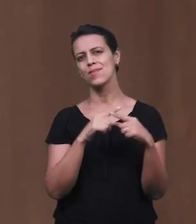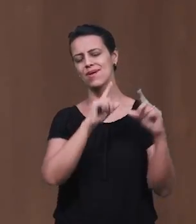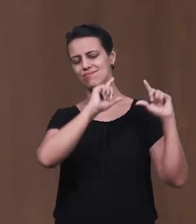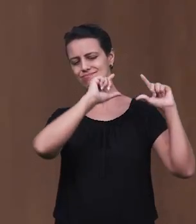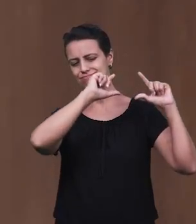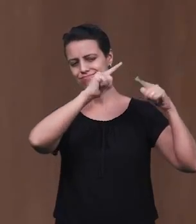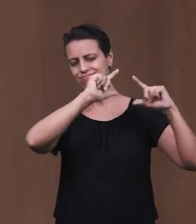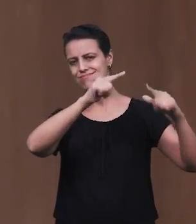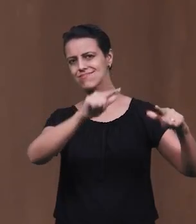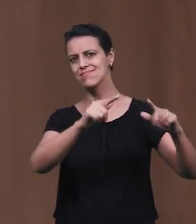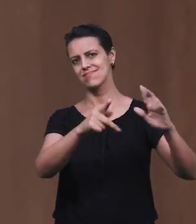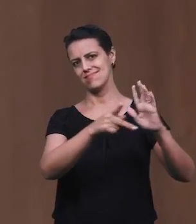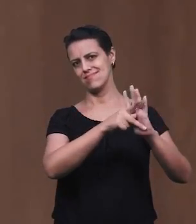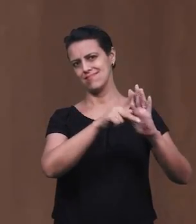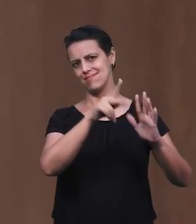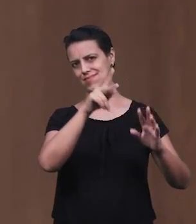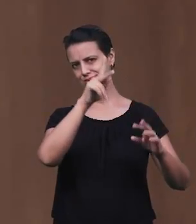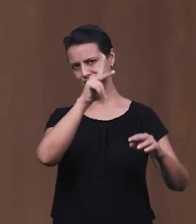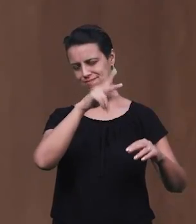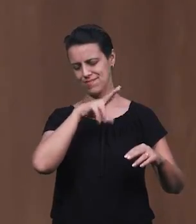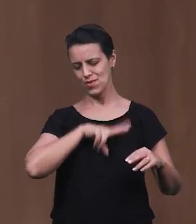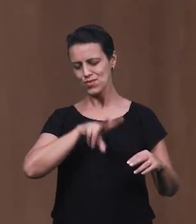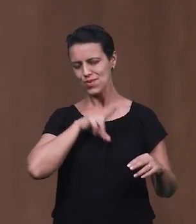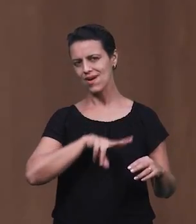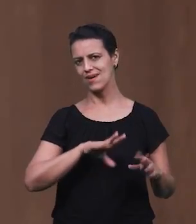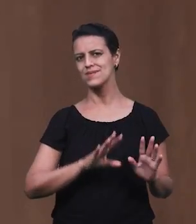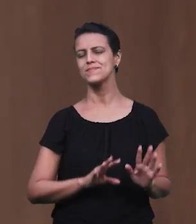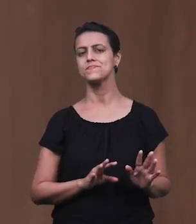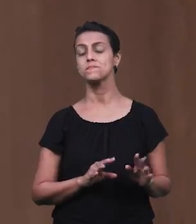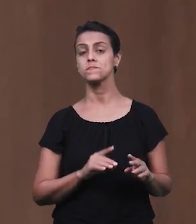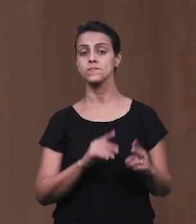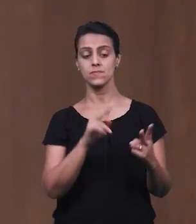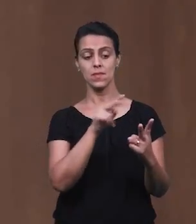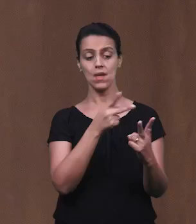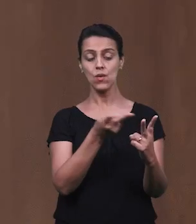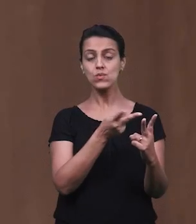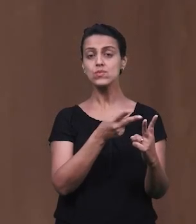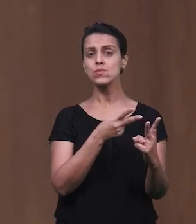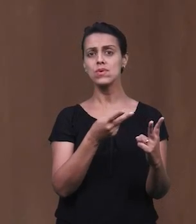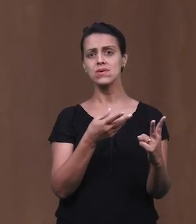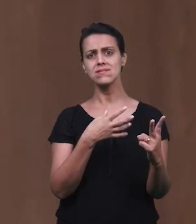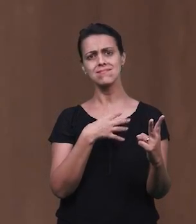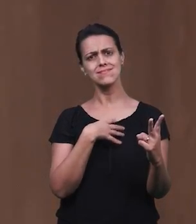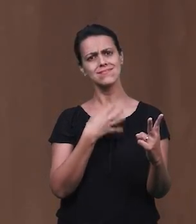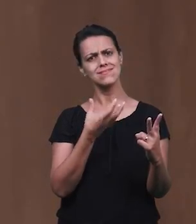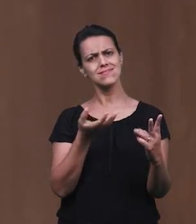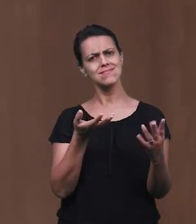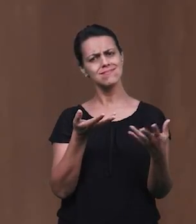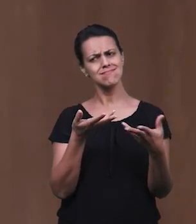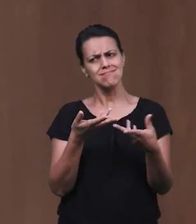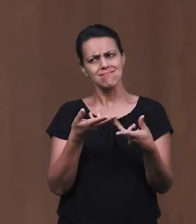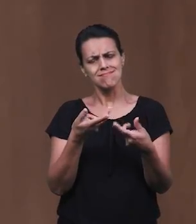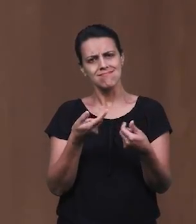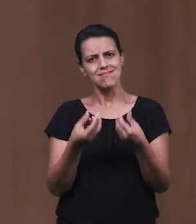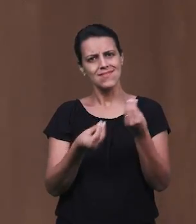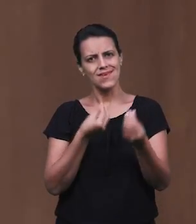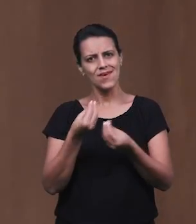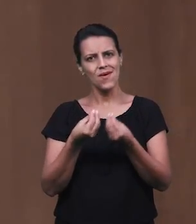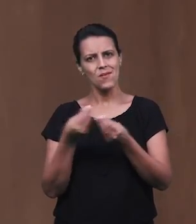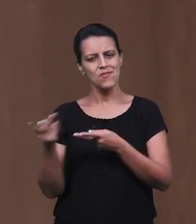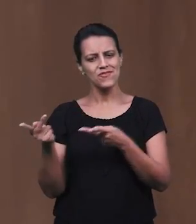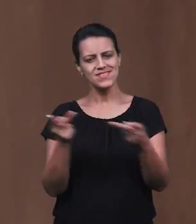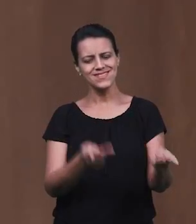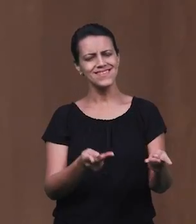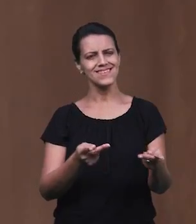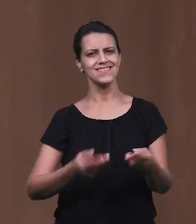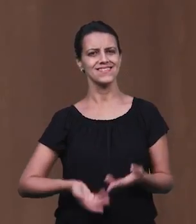tradicionais portugueses, eles eram católicos romanos. Mas eles ficaram maravilhados com aquilo que nós falamos para eles, com a visita que nós